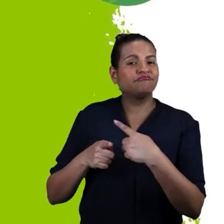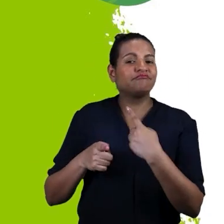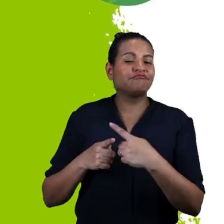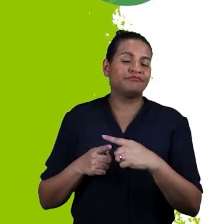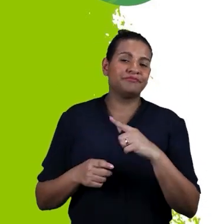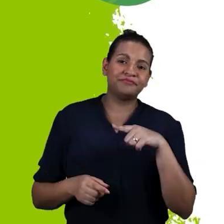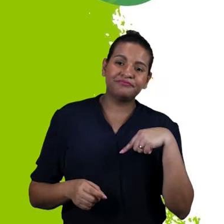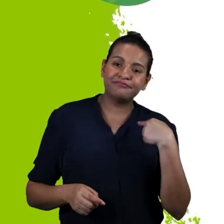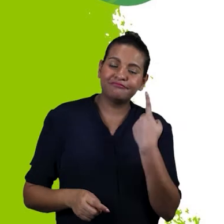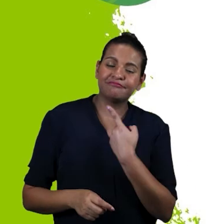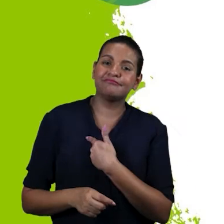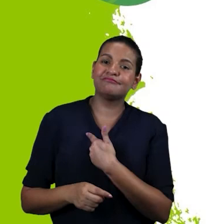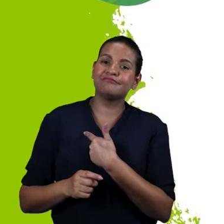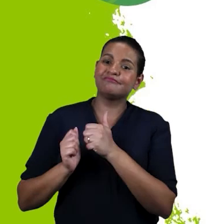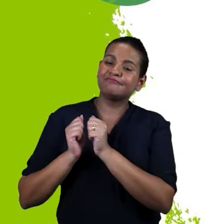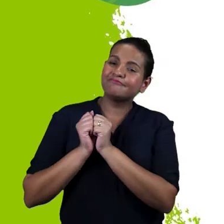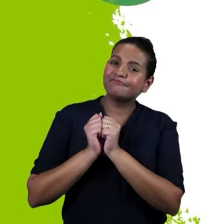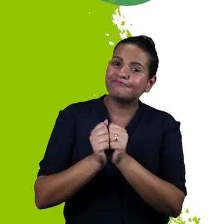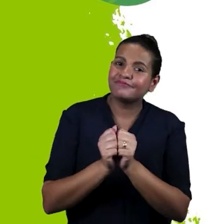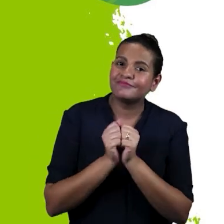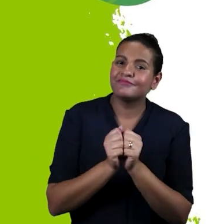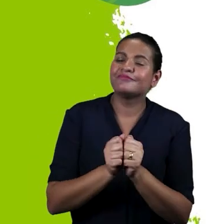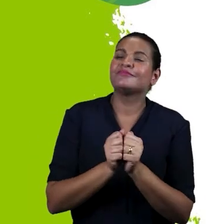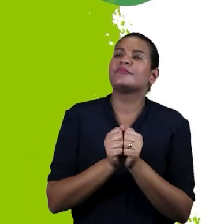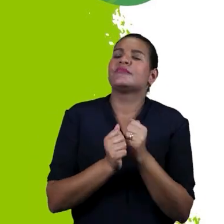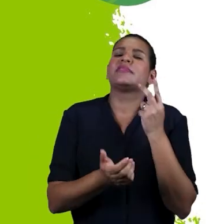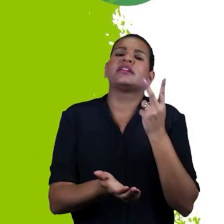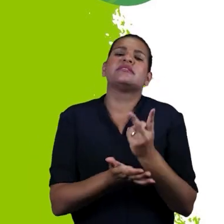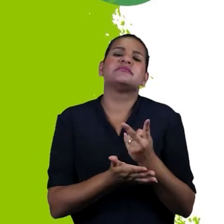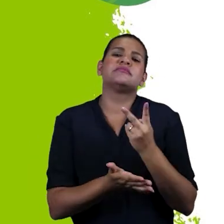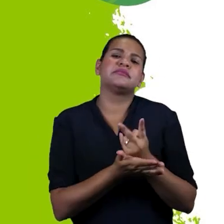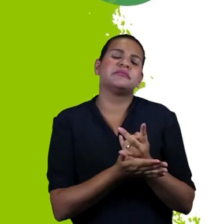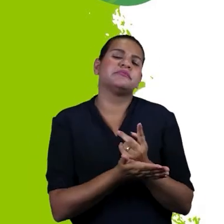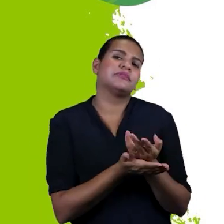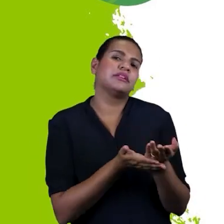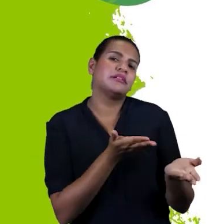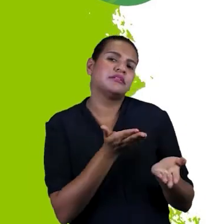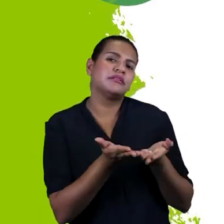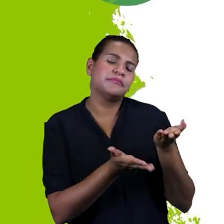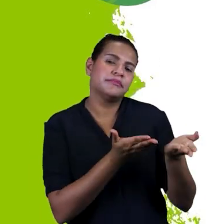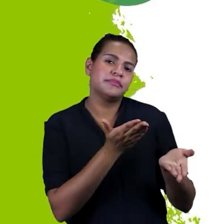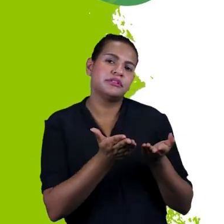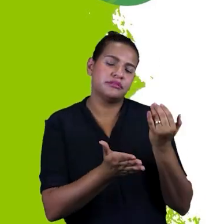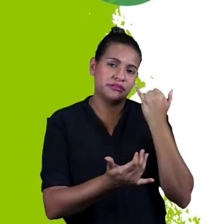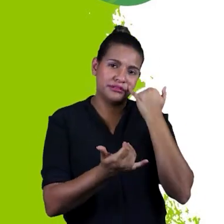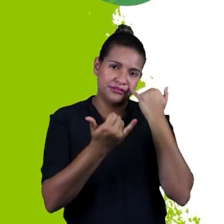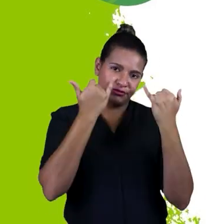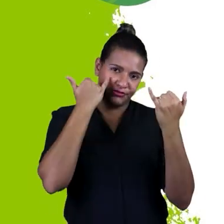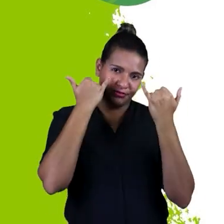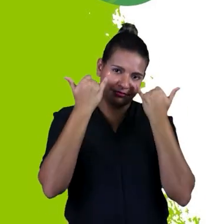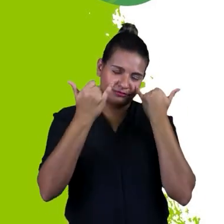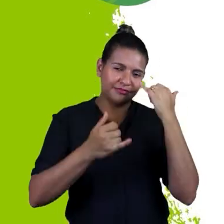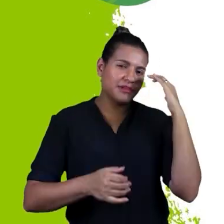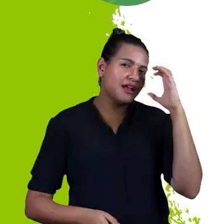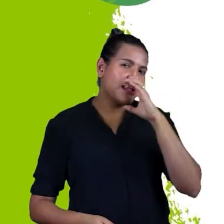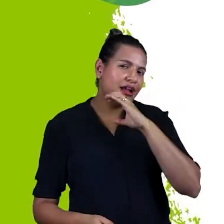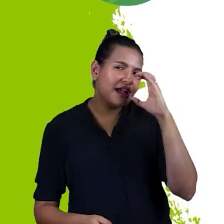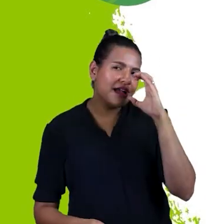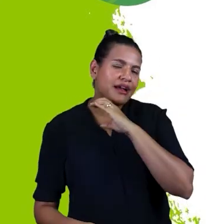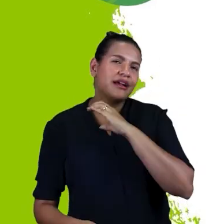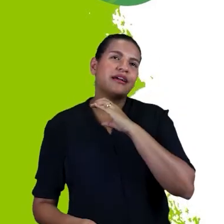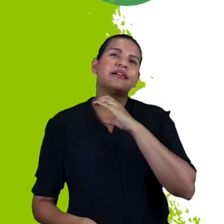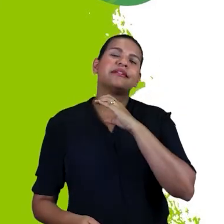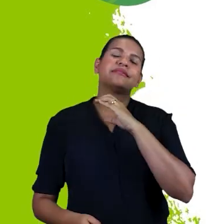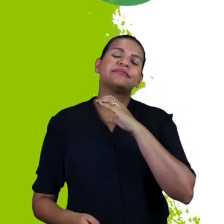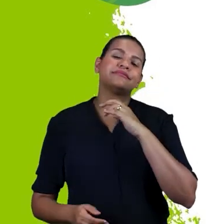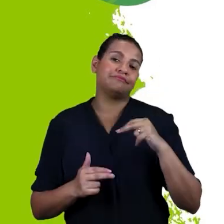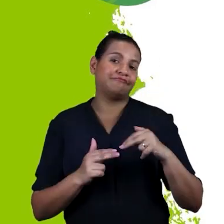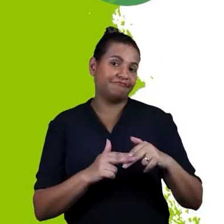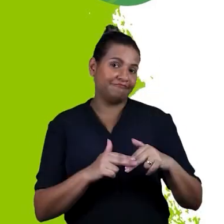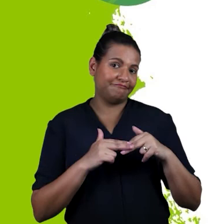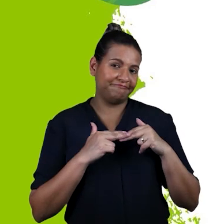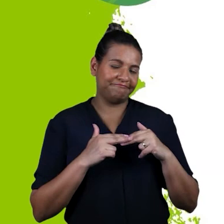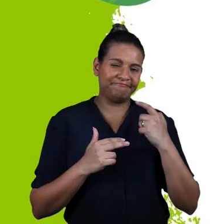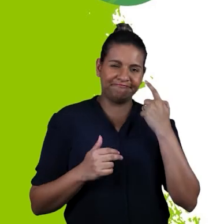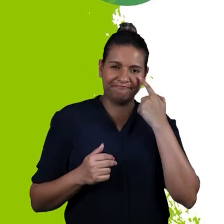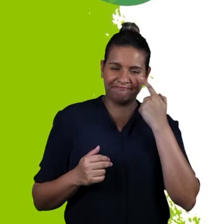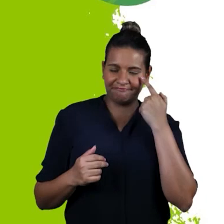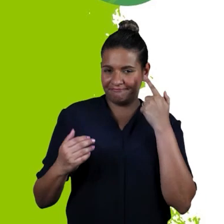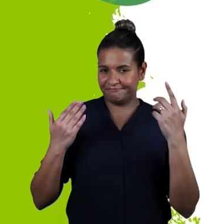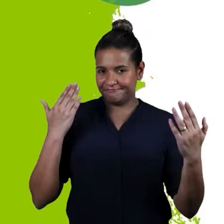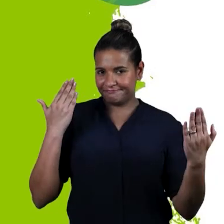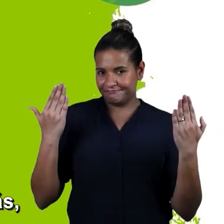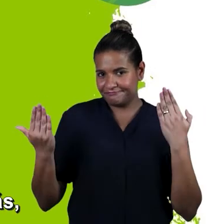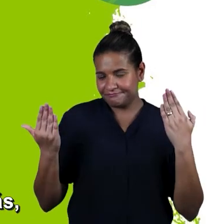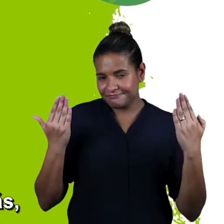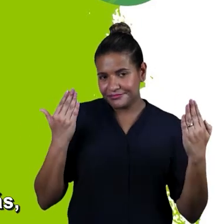porque a gente liga direto à questão da aceleração. A gente está nesse contexto de informações que chegam